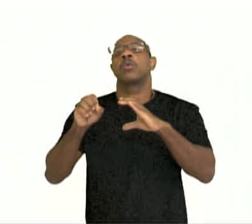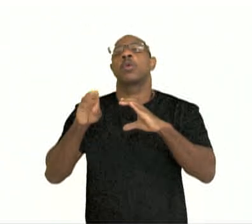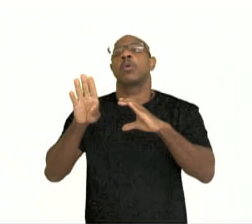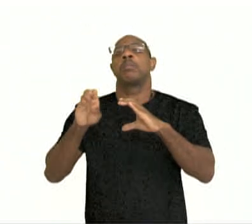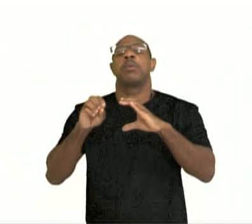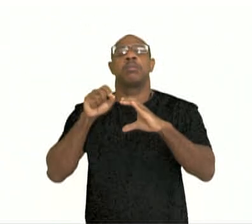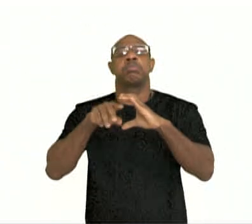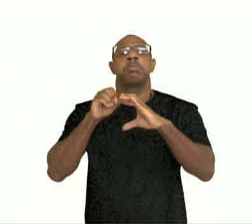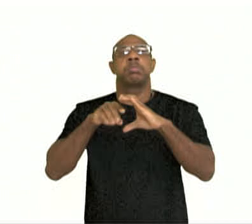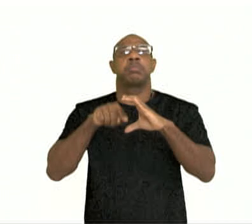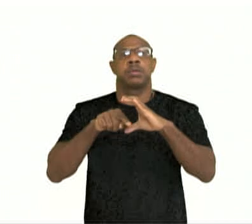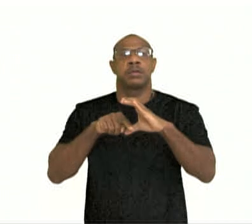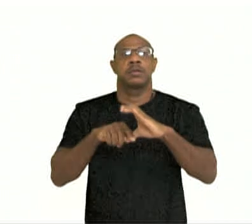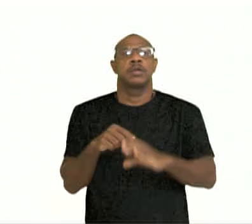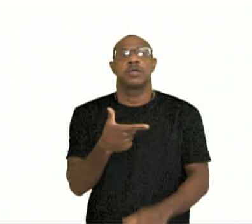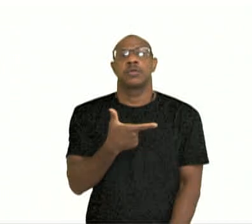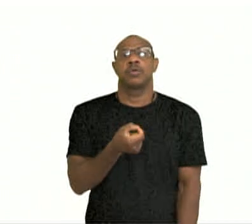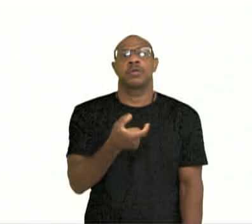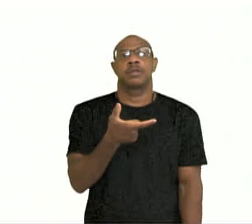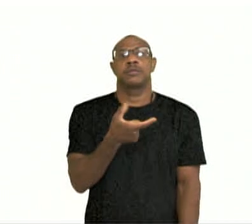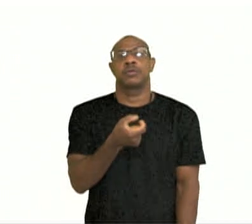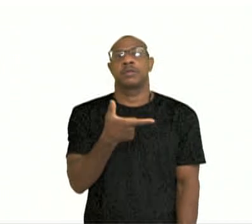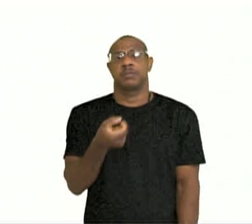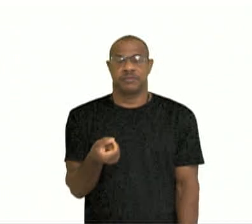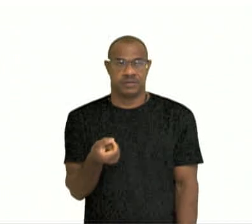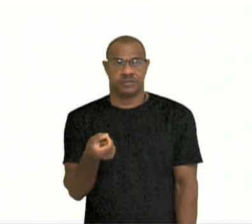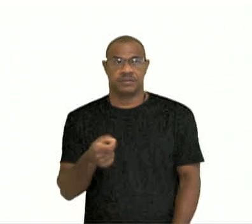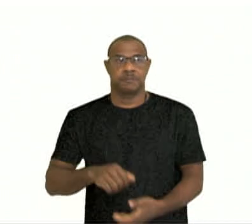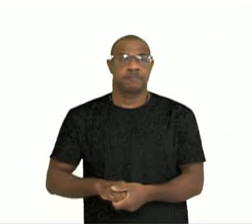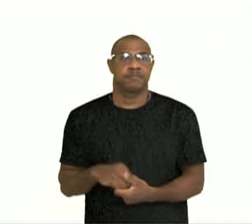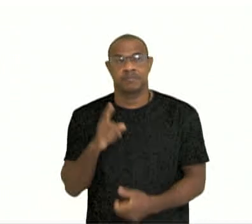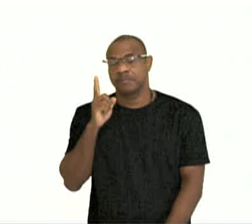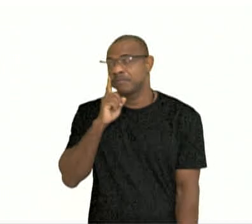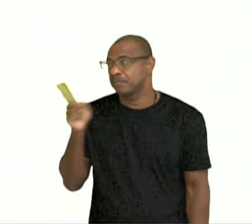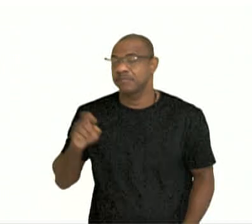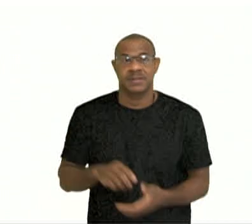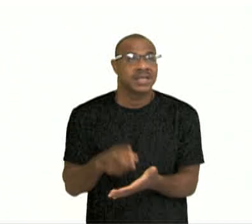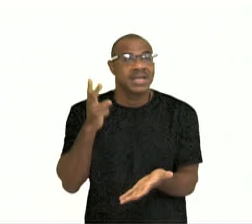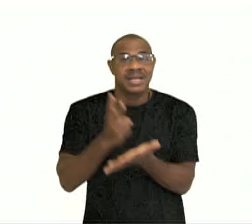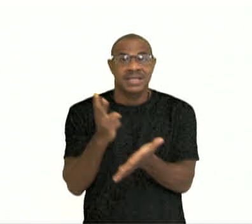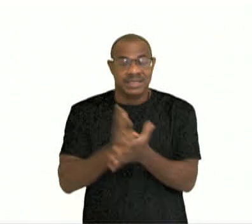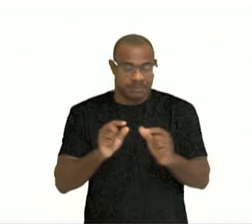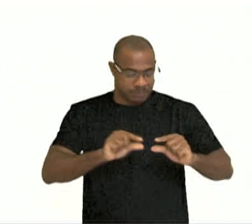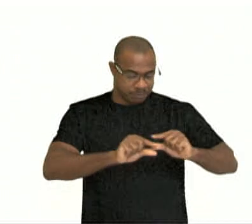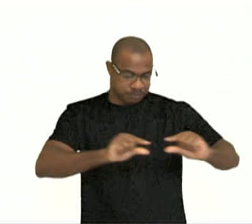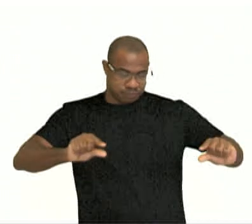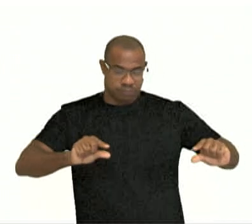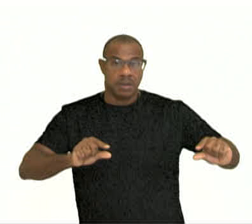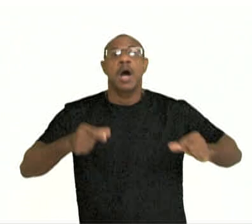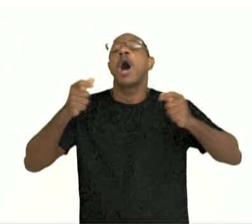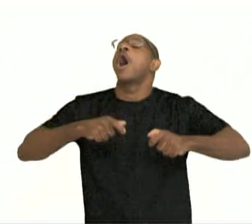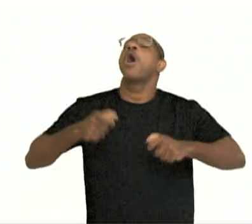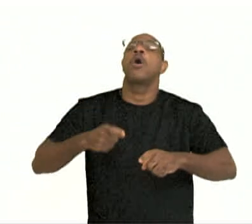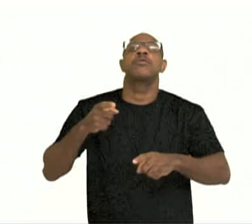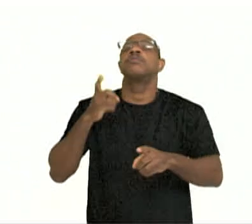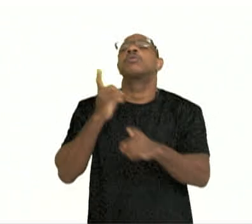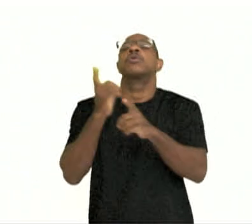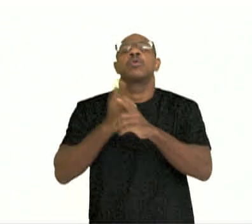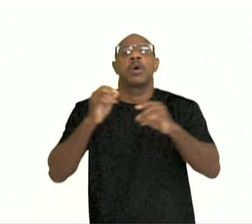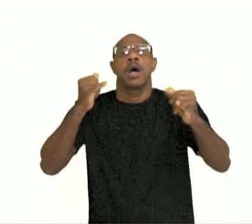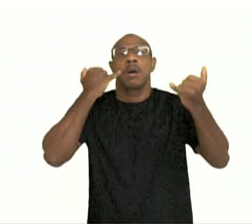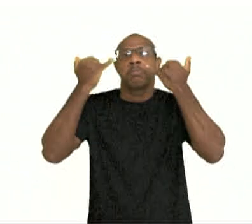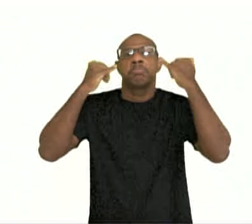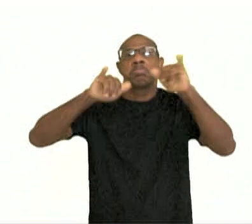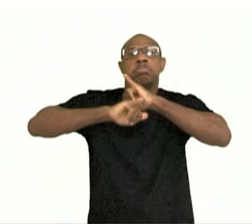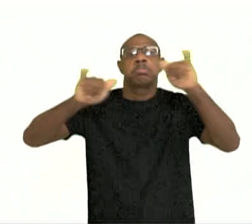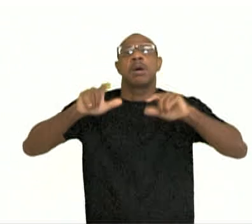de 2020. Então, chuva forte e granizo. Sempre procurem verificar a fonte. Verificando